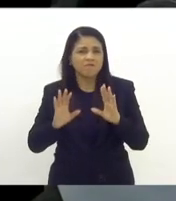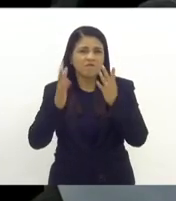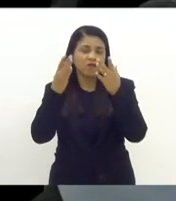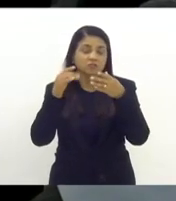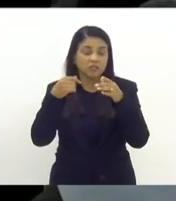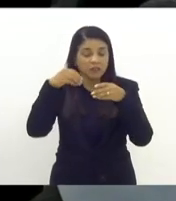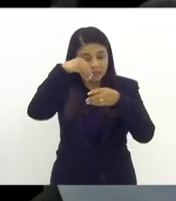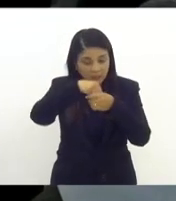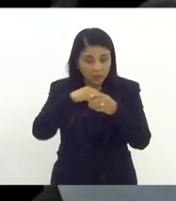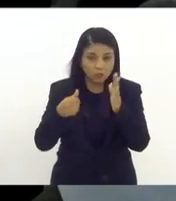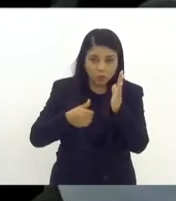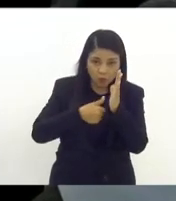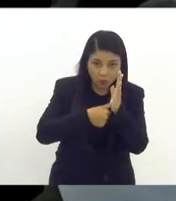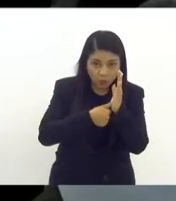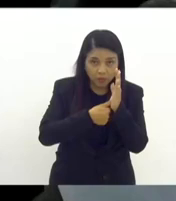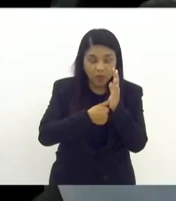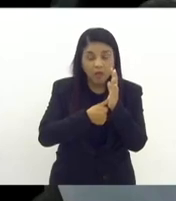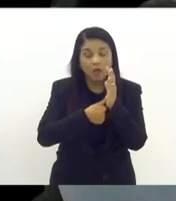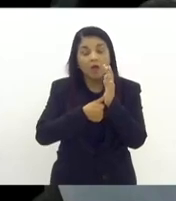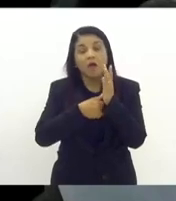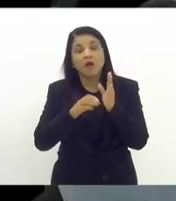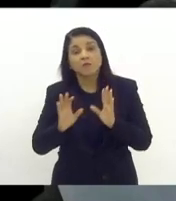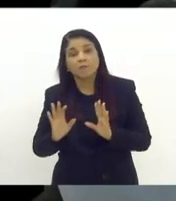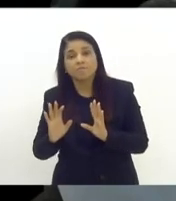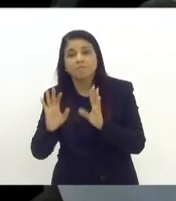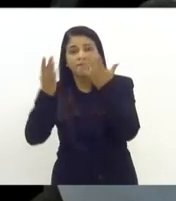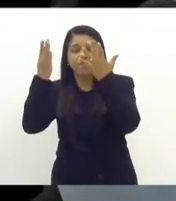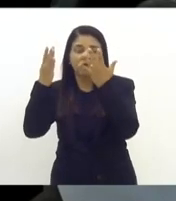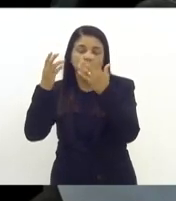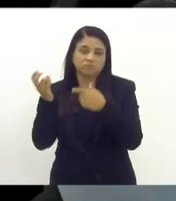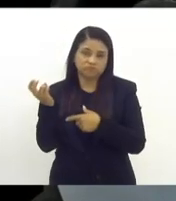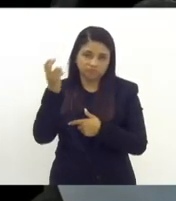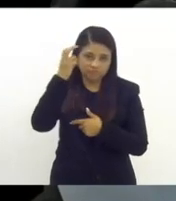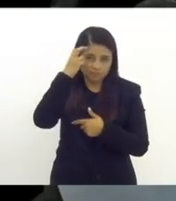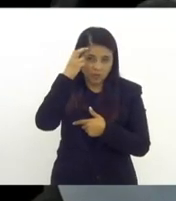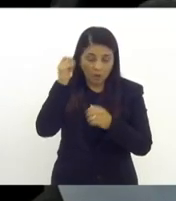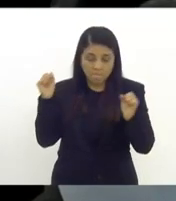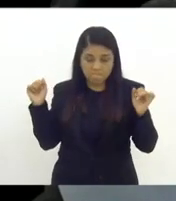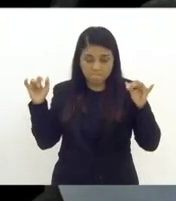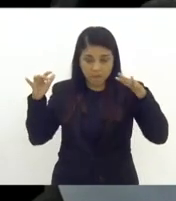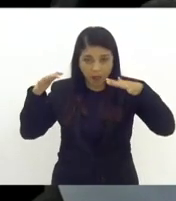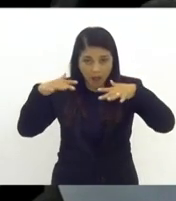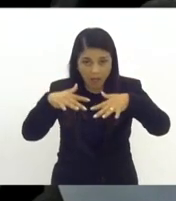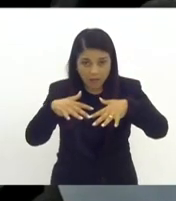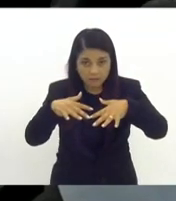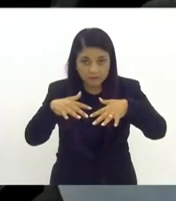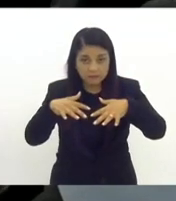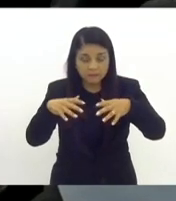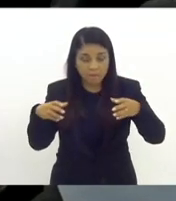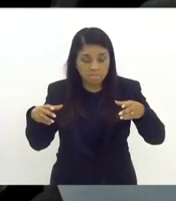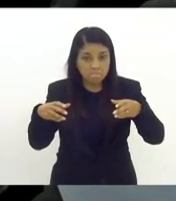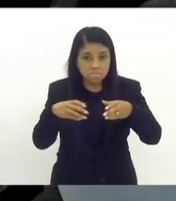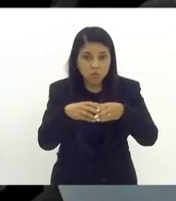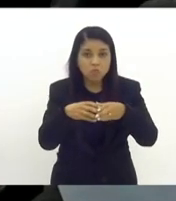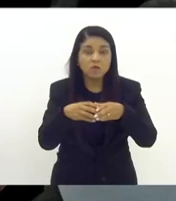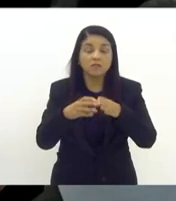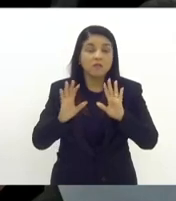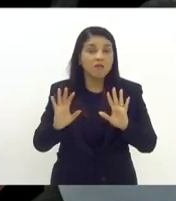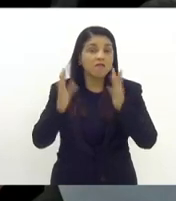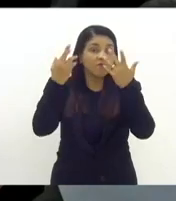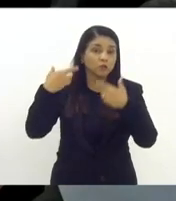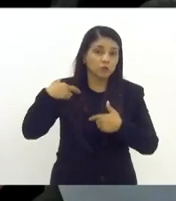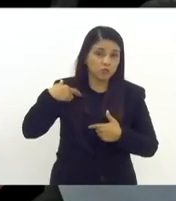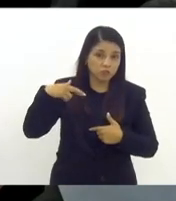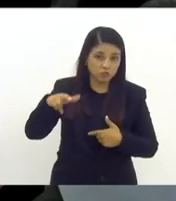até uma manifestação cultural todos esses essas aglomerações de pessoas independente até se for revento religioso ele